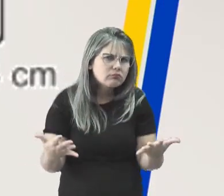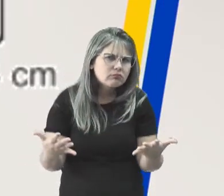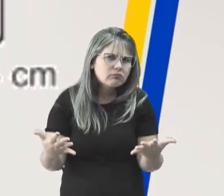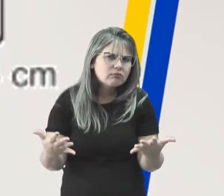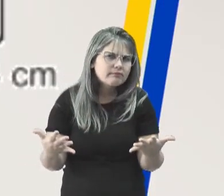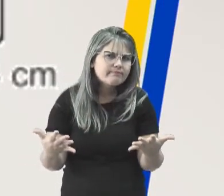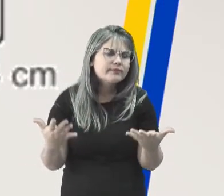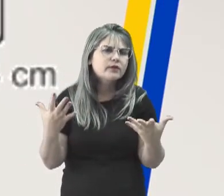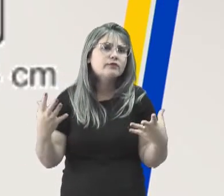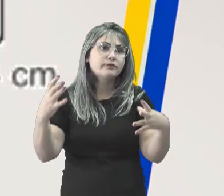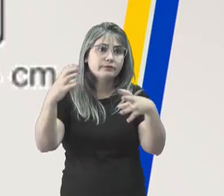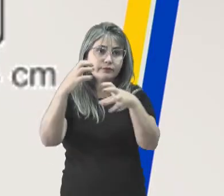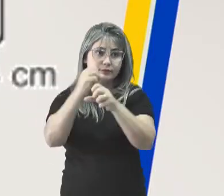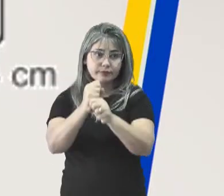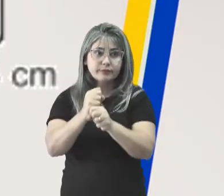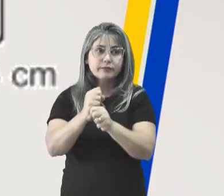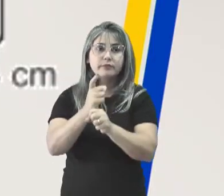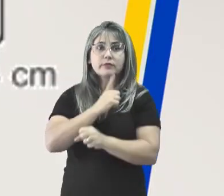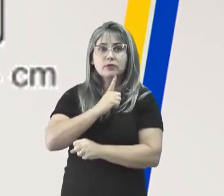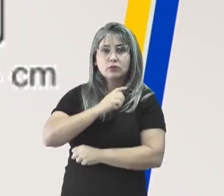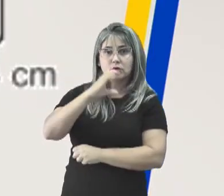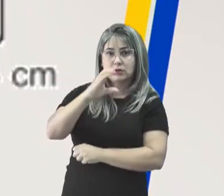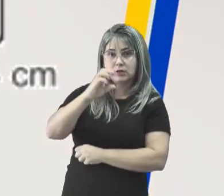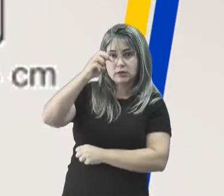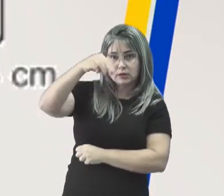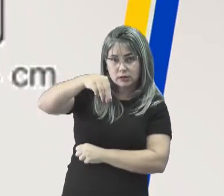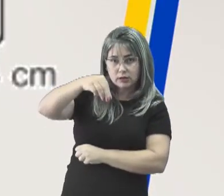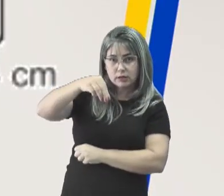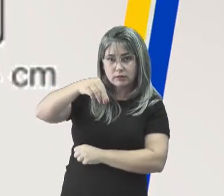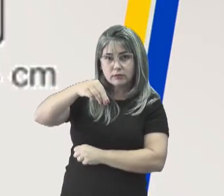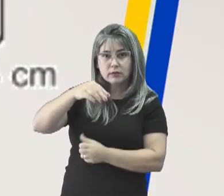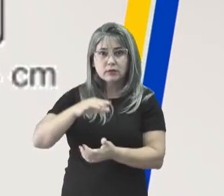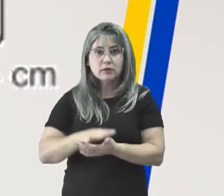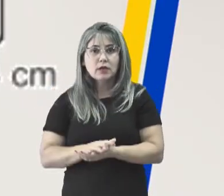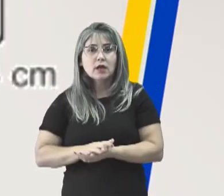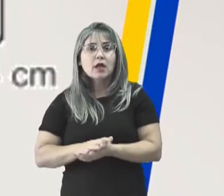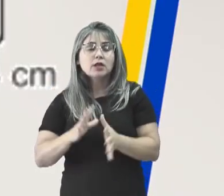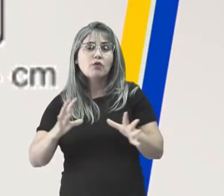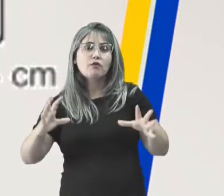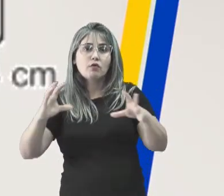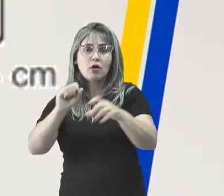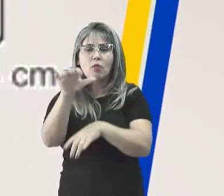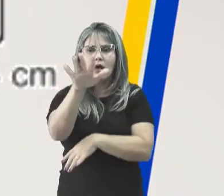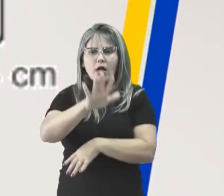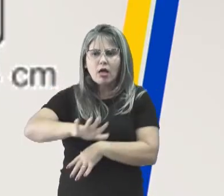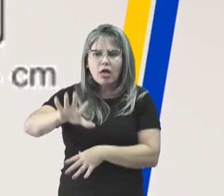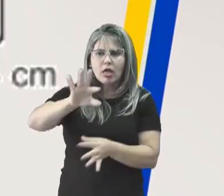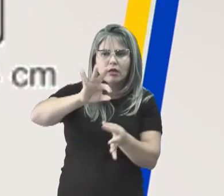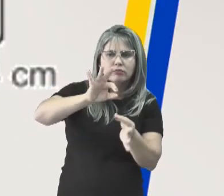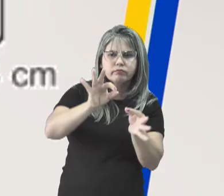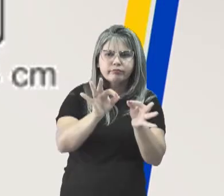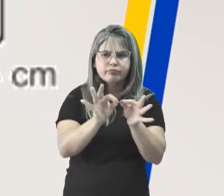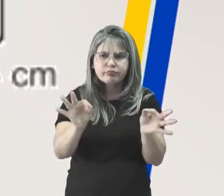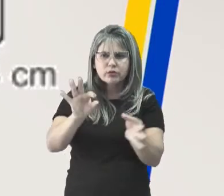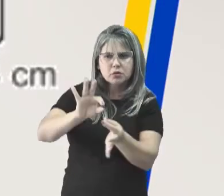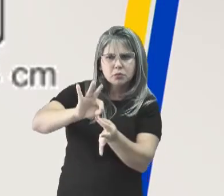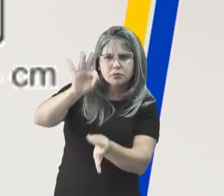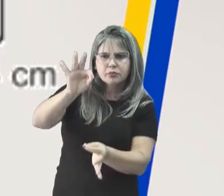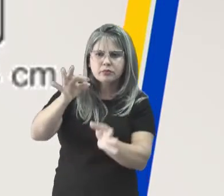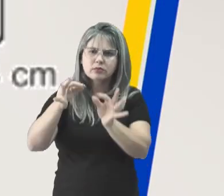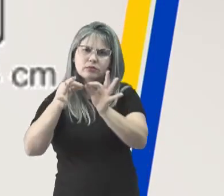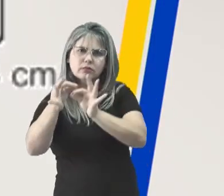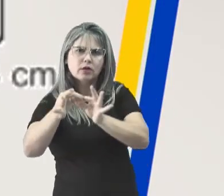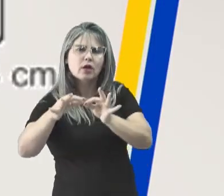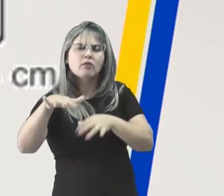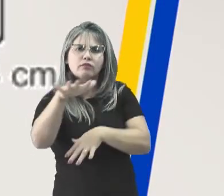em centímetros. Então, se eu calcular a área do jeito que está aí, eu vou encontrar uma área em centímetros